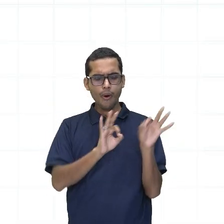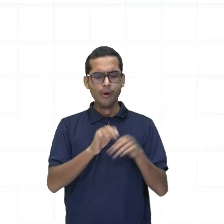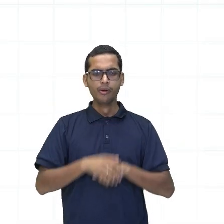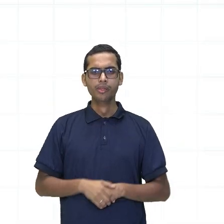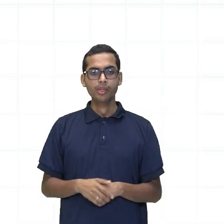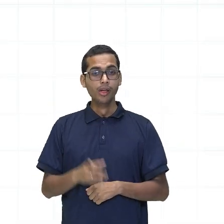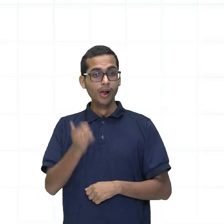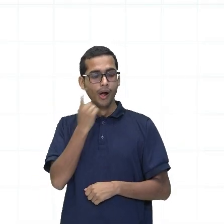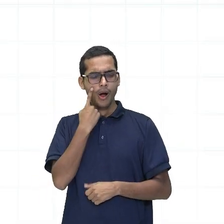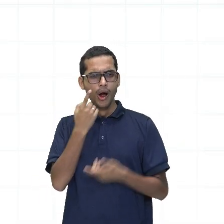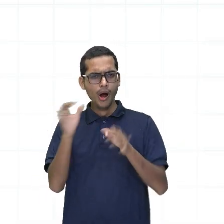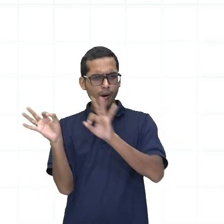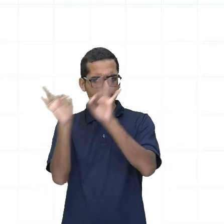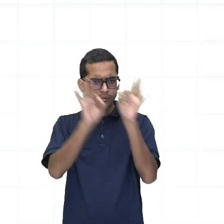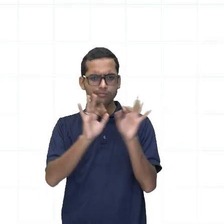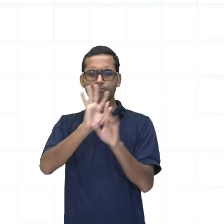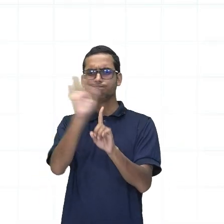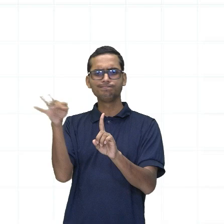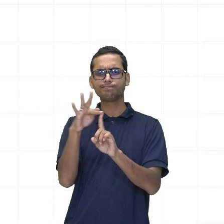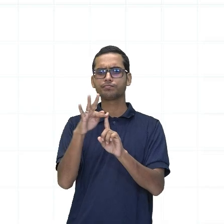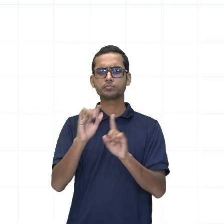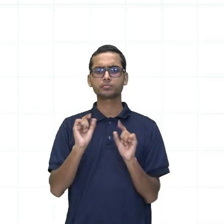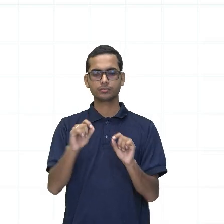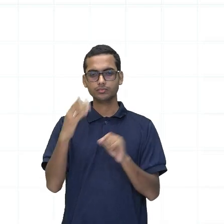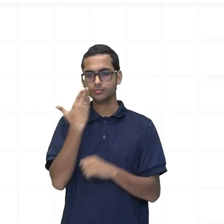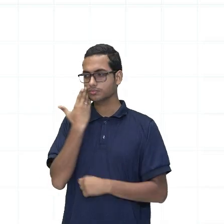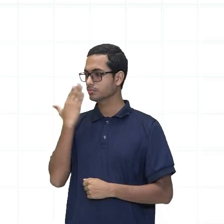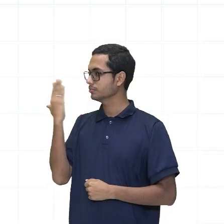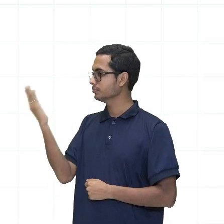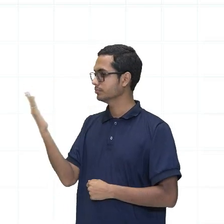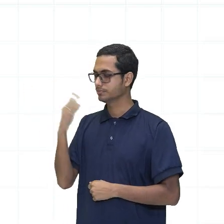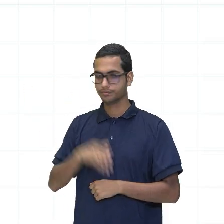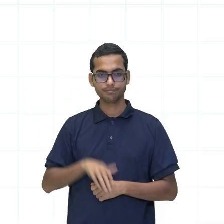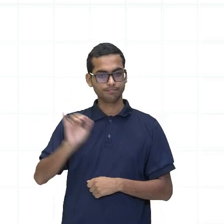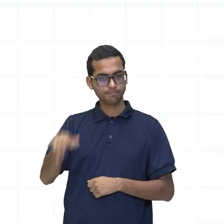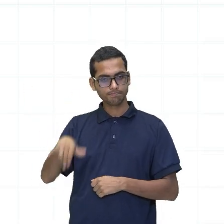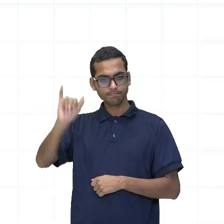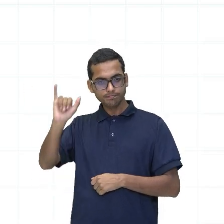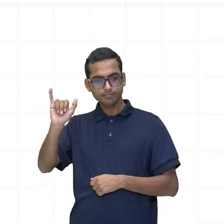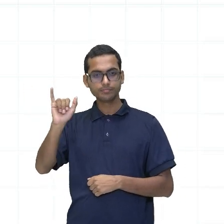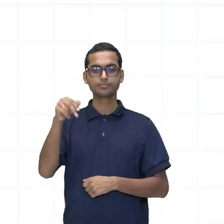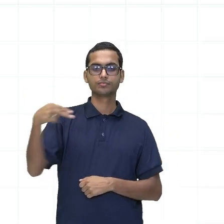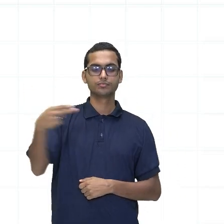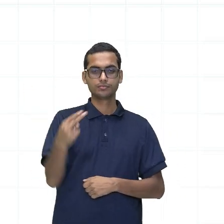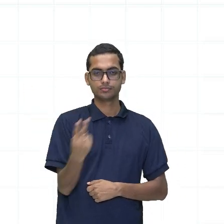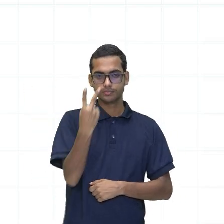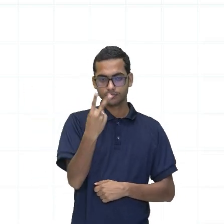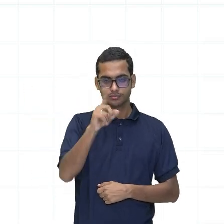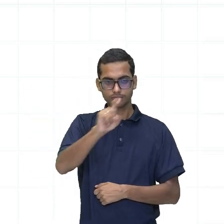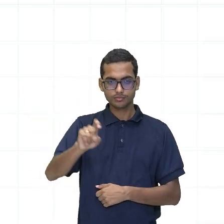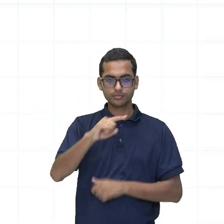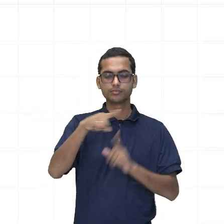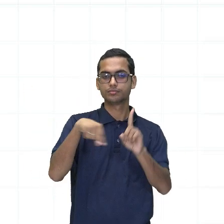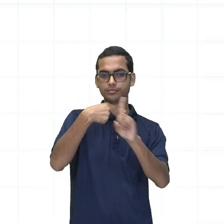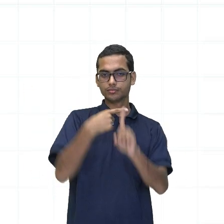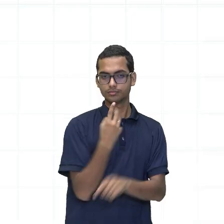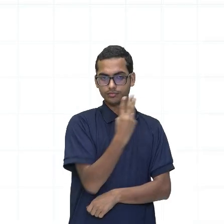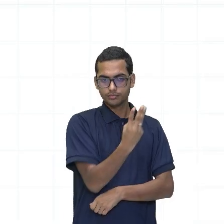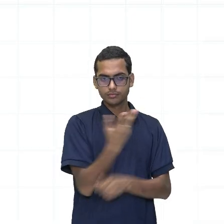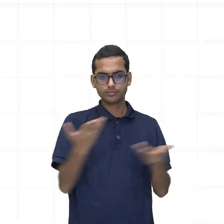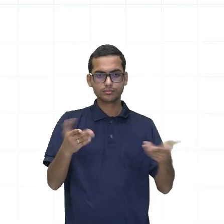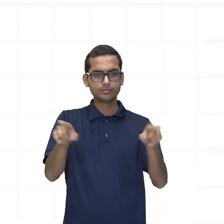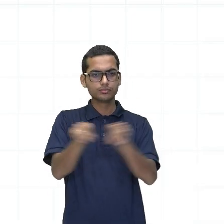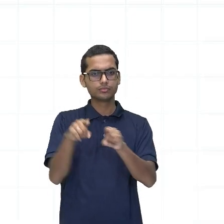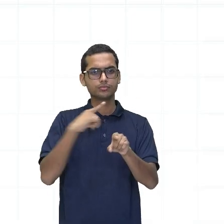Observem que nós temos a função aí, ó, lá no cantinho, ó, y é igual a 2x mais 3. E aí nós temos uma reta,